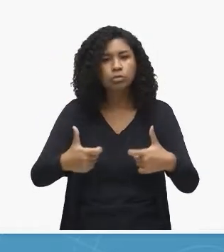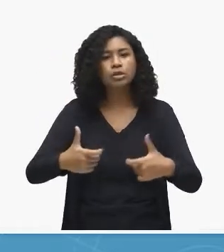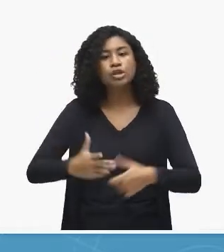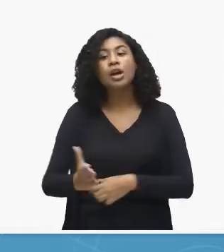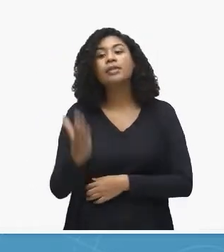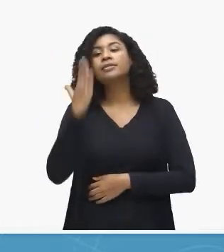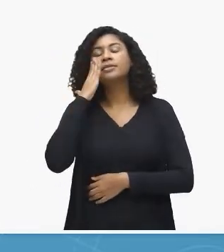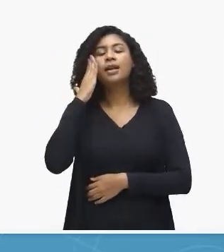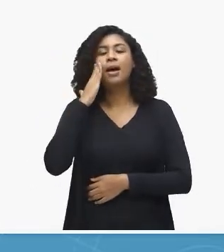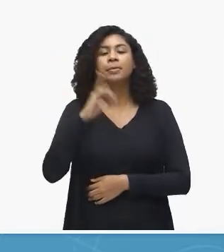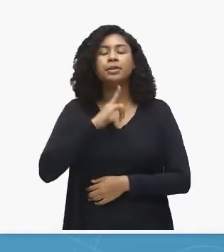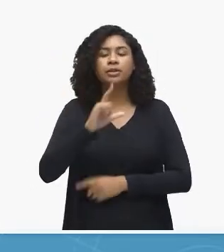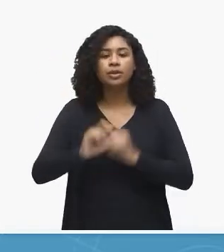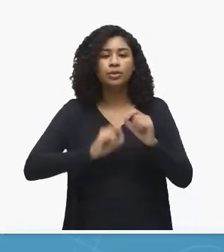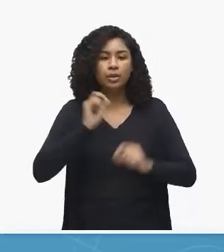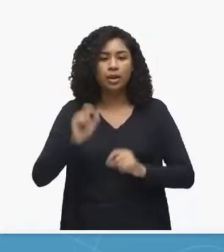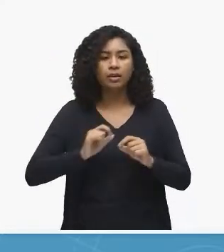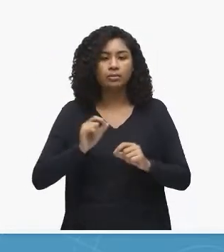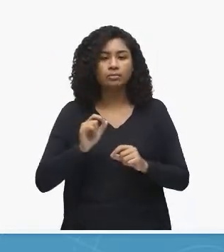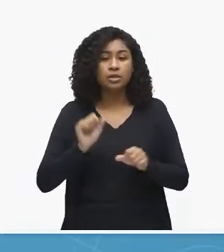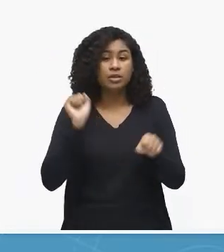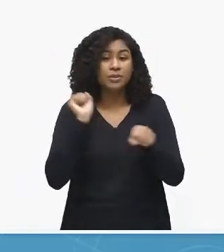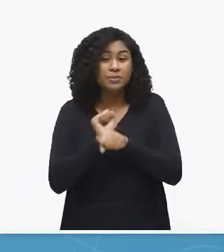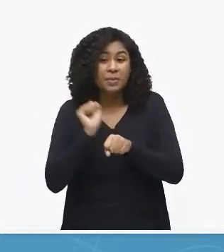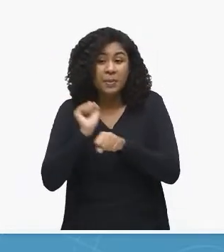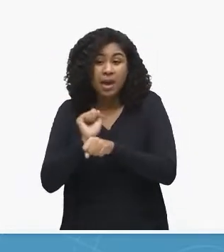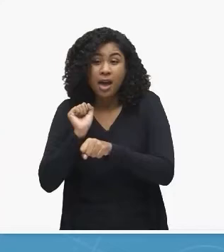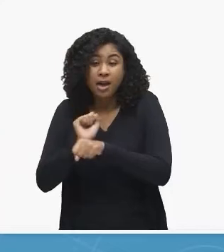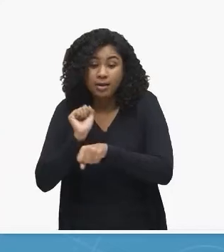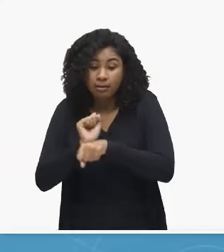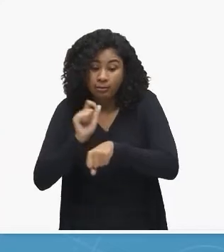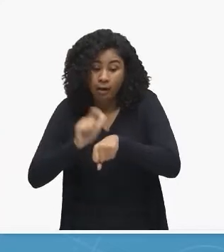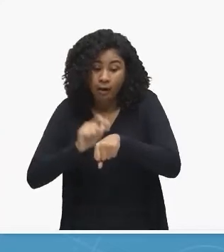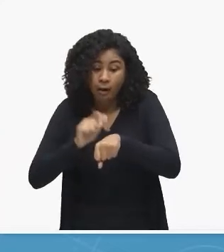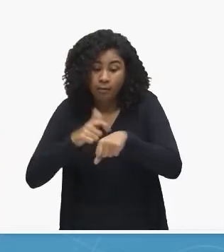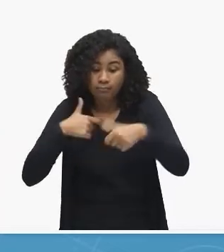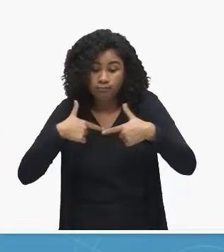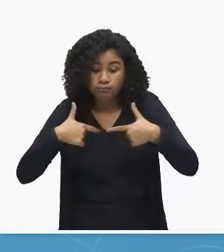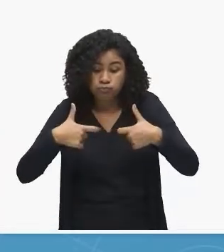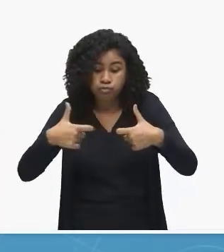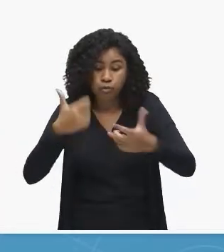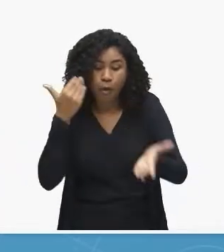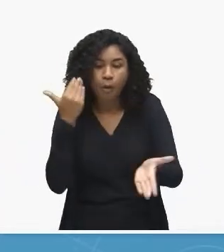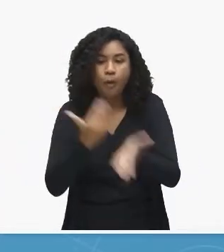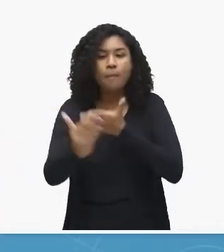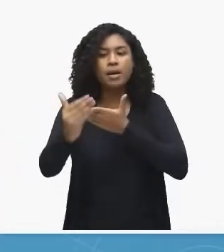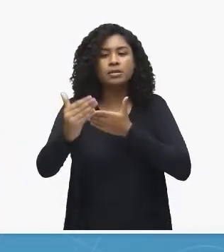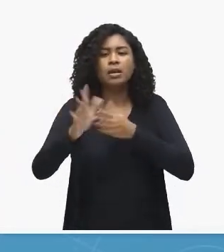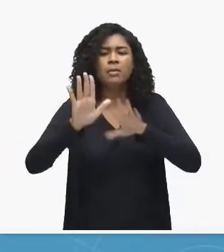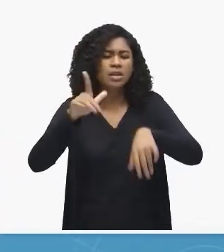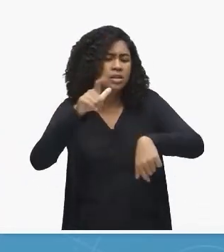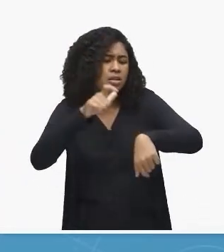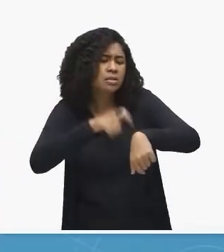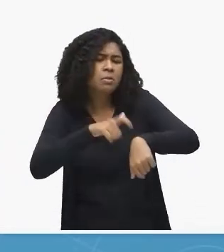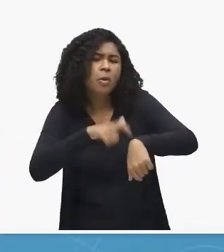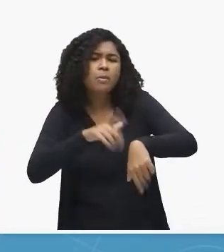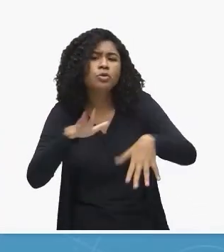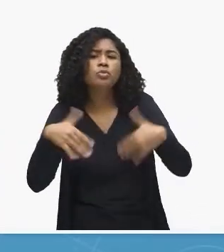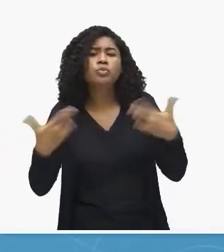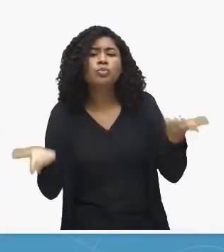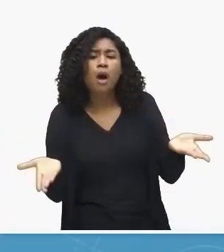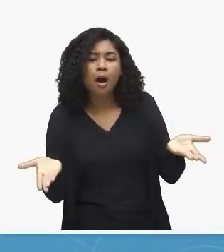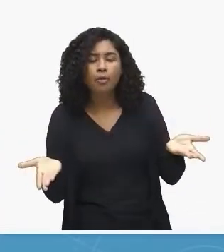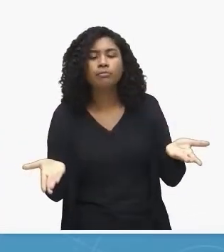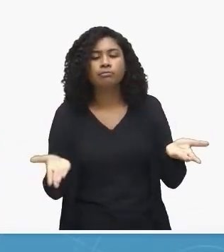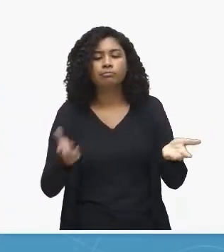todos, né, esperando o momento da guerra começar. Mas qual seria esse momento, né? A gente vai ver